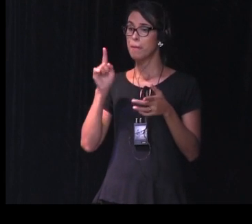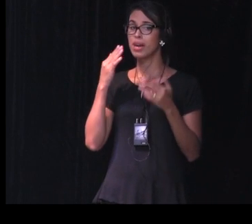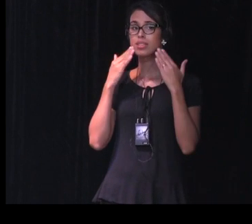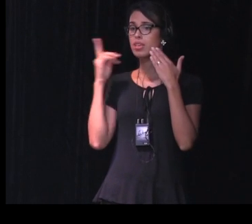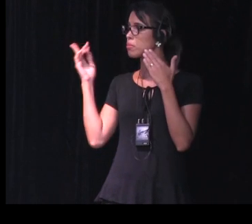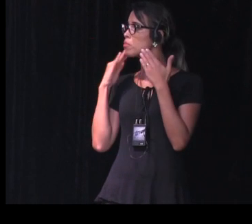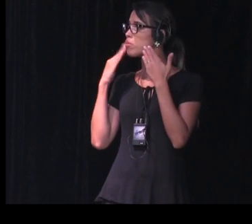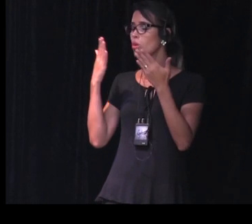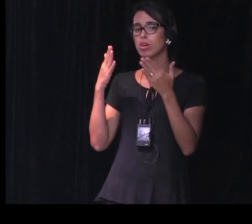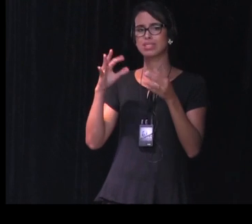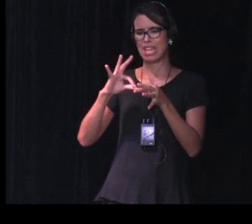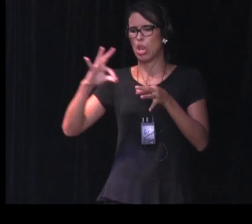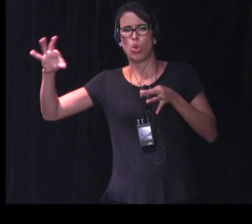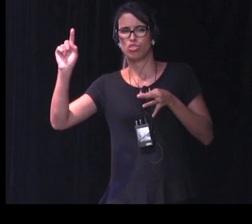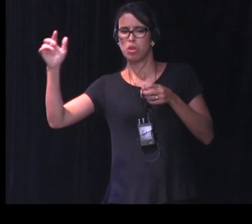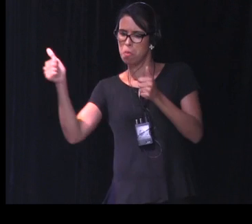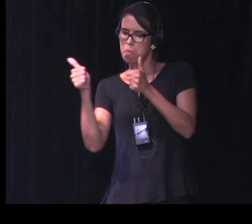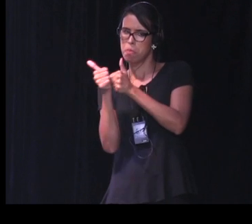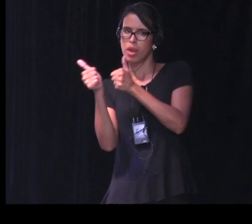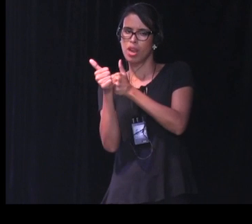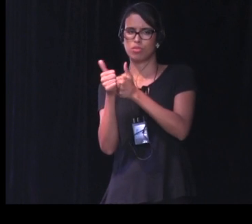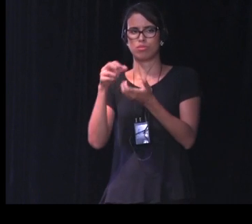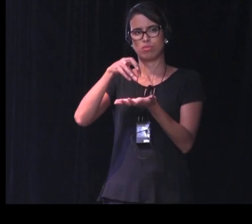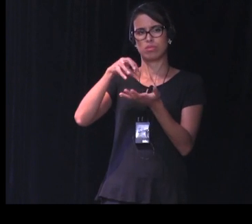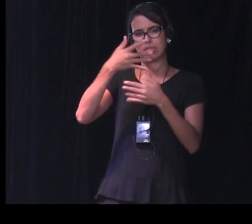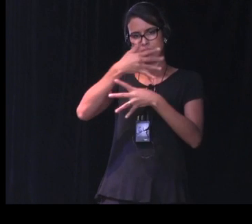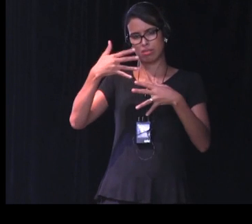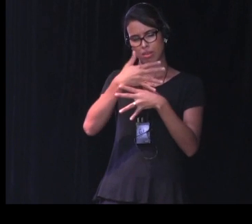Normal é que está do lado do centro da cidade.